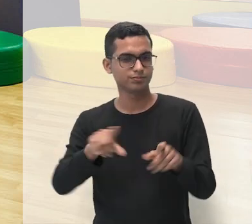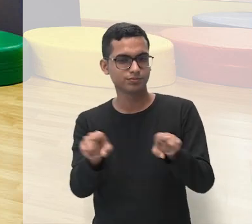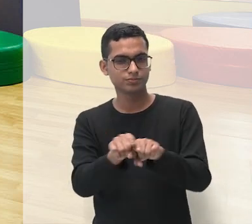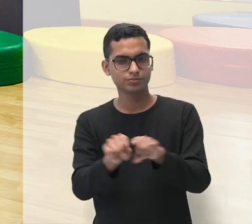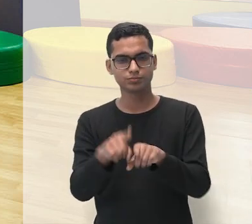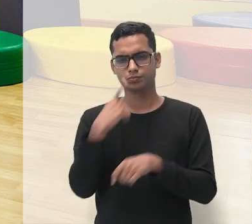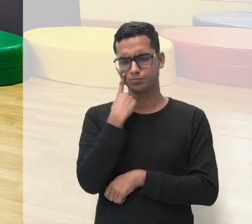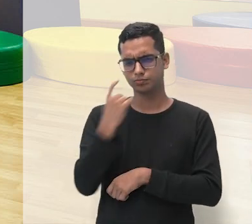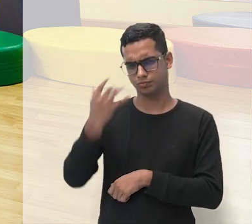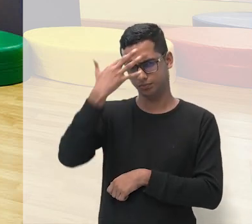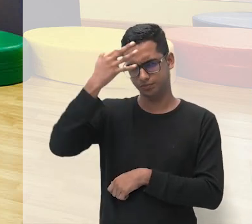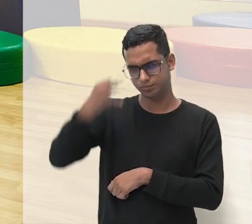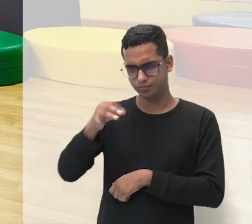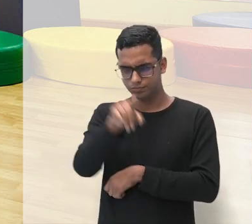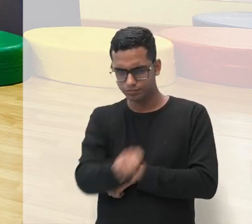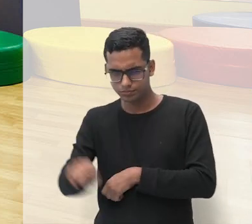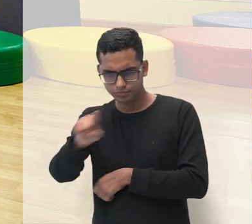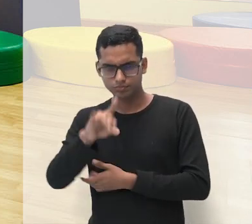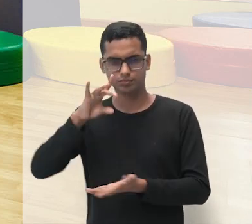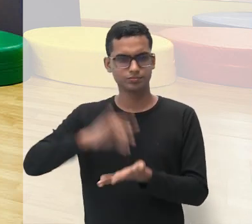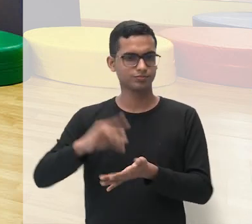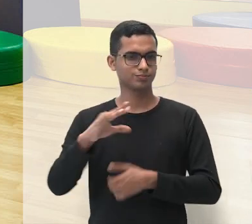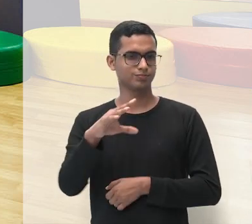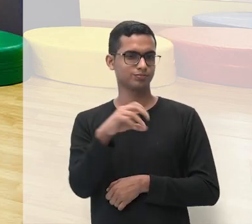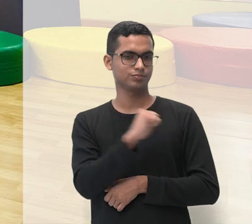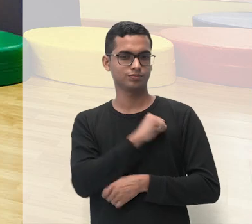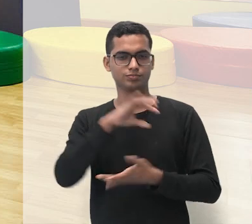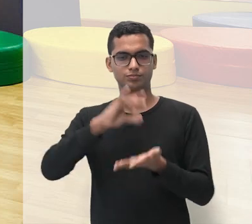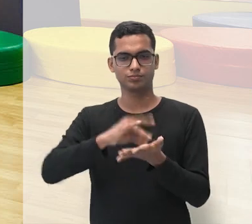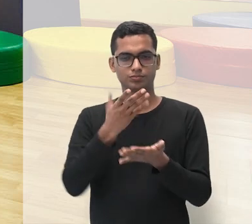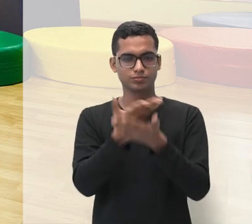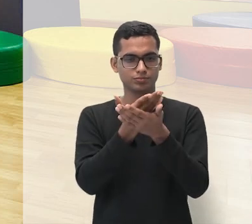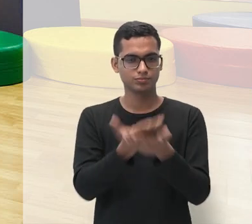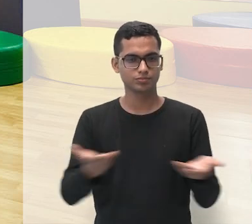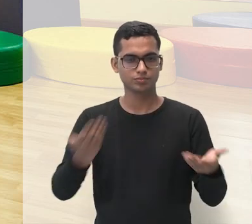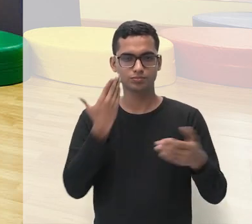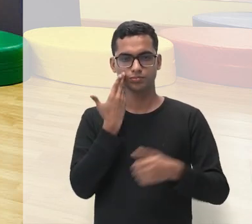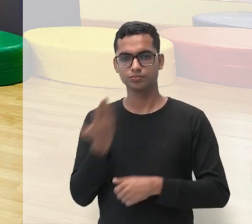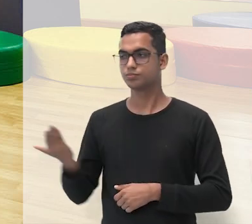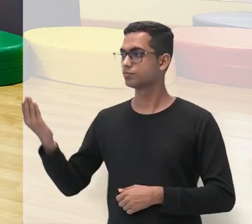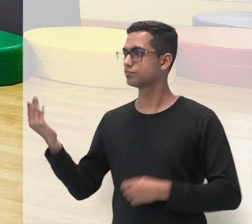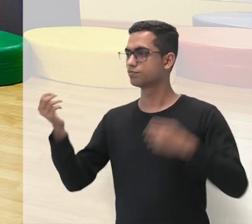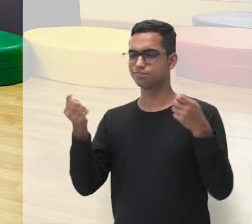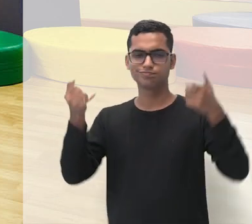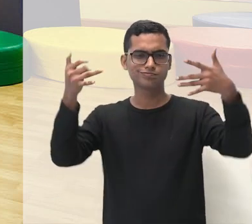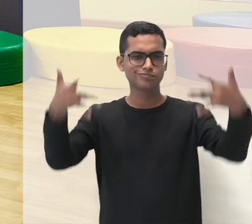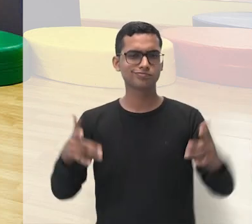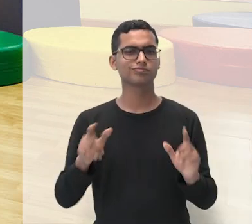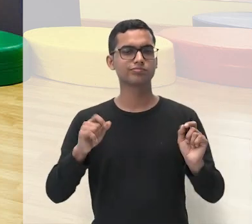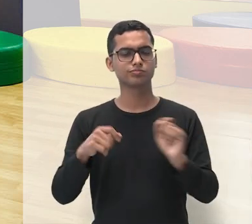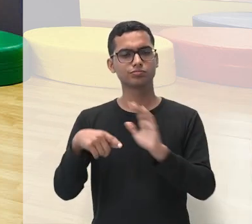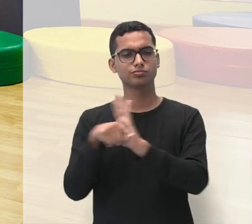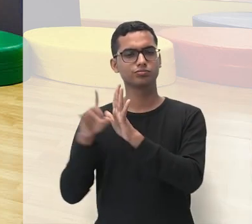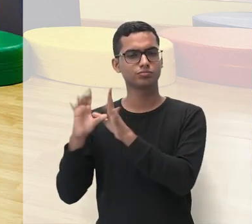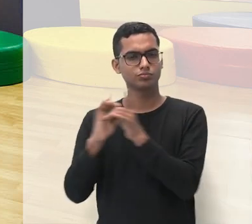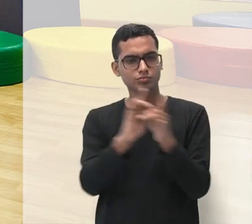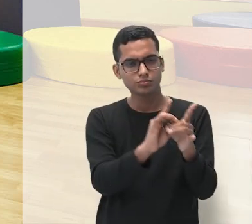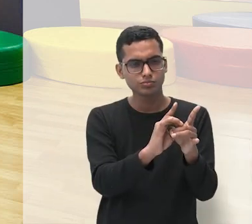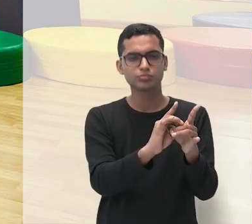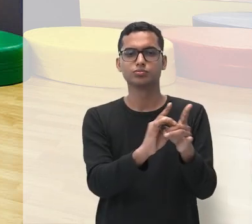e eu tenho certeza que vocês irão amar. Então, como vocês viram, nós iremos falar sobre os jogos do